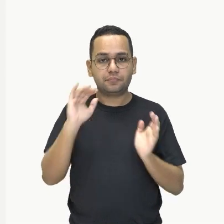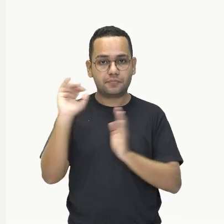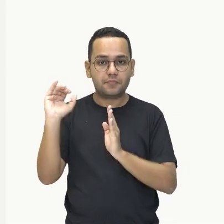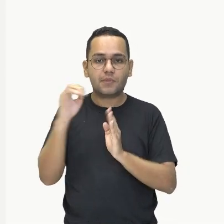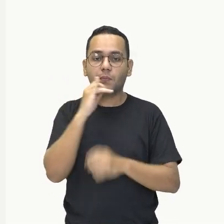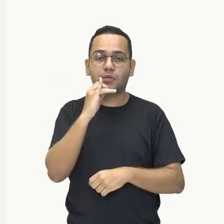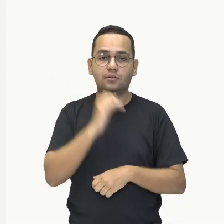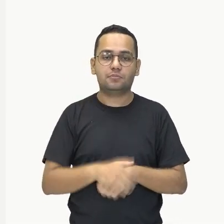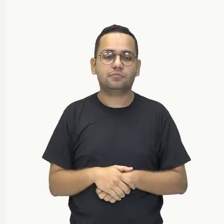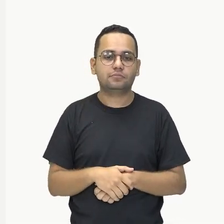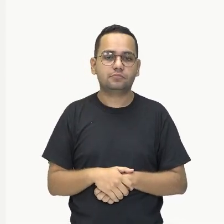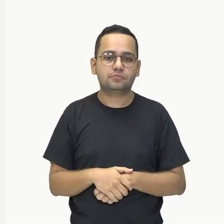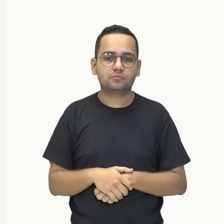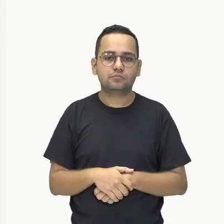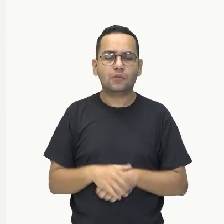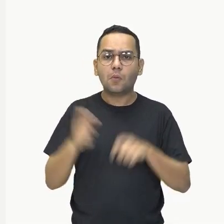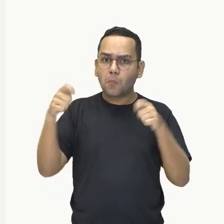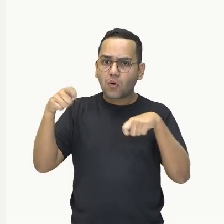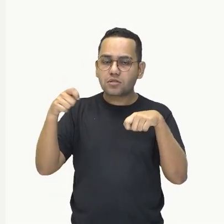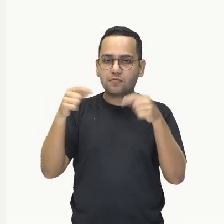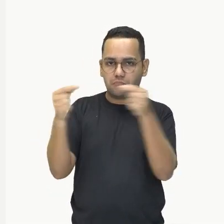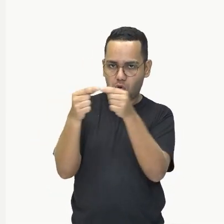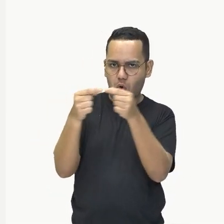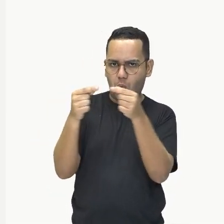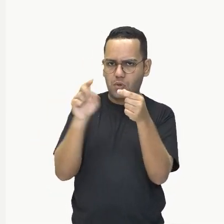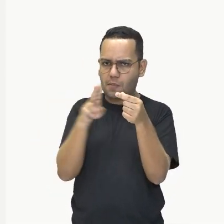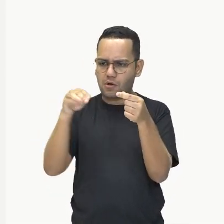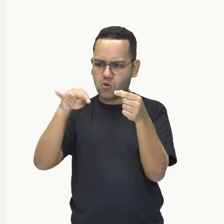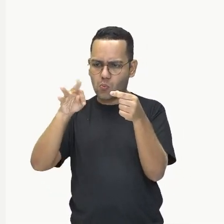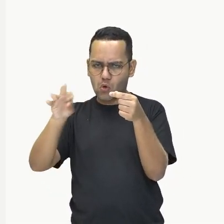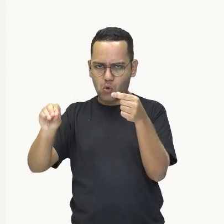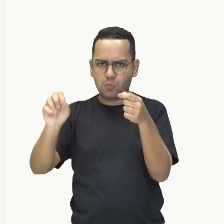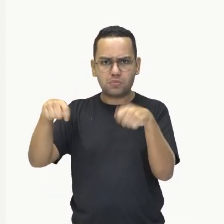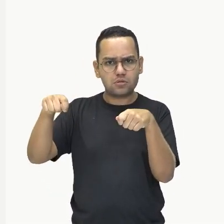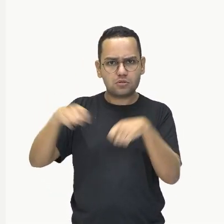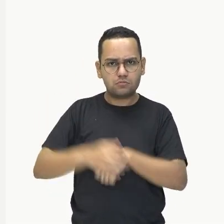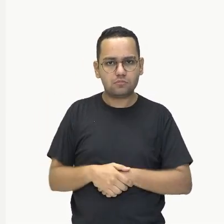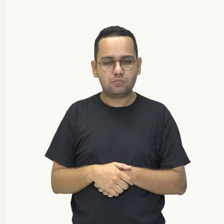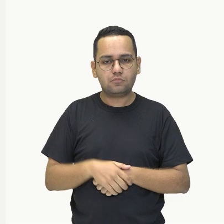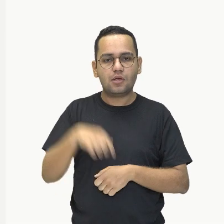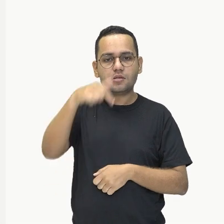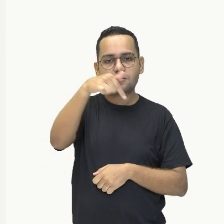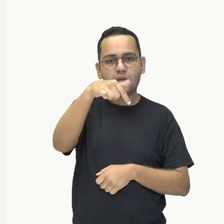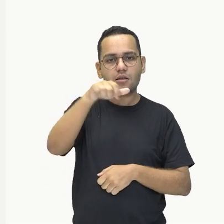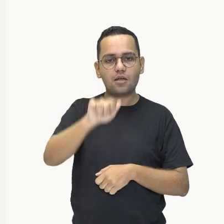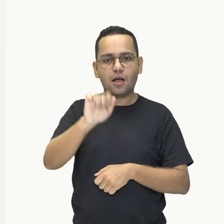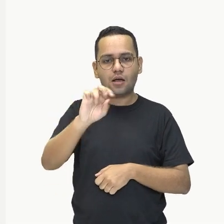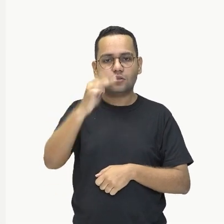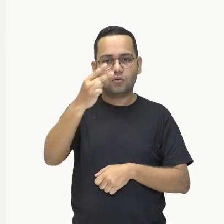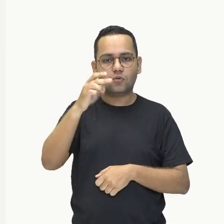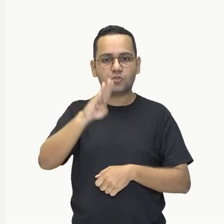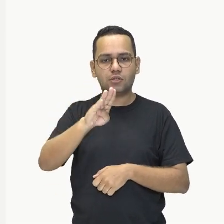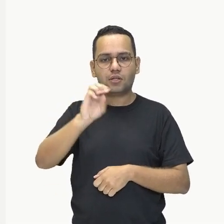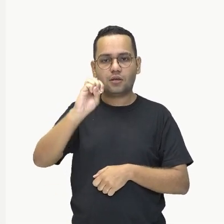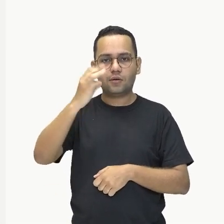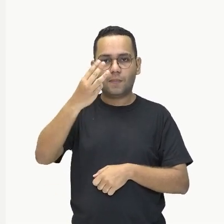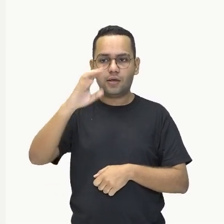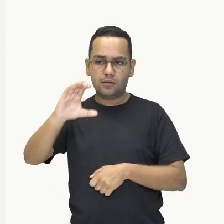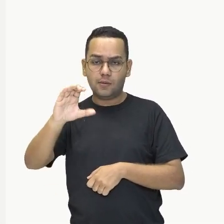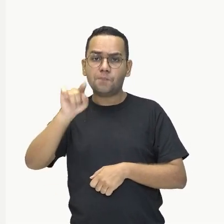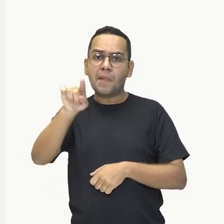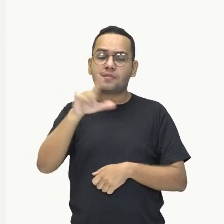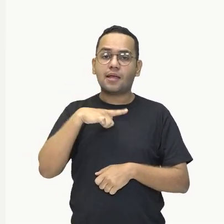seja assim. Tá? Quantas letras eu possuo aqui? Aqui eu possuo 3 letras. Porém,